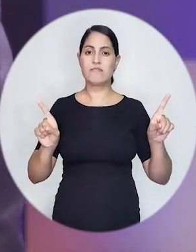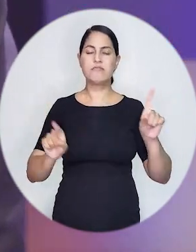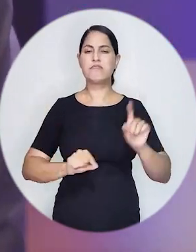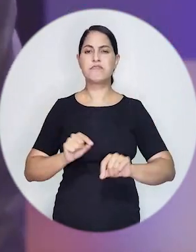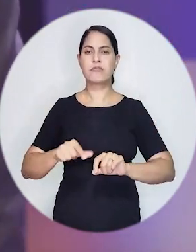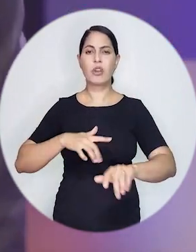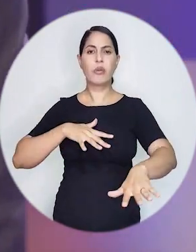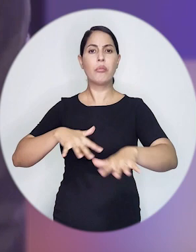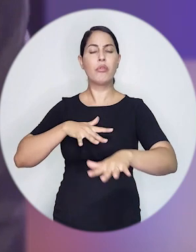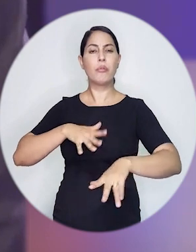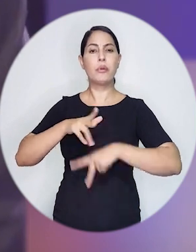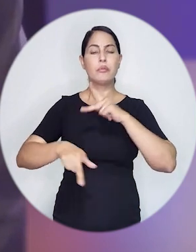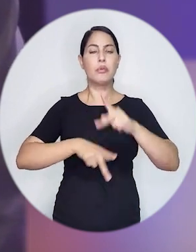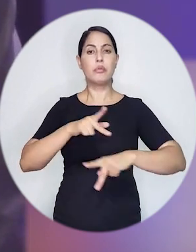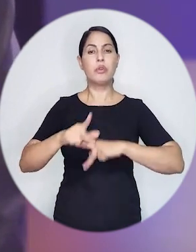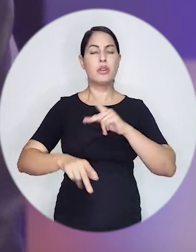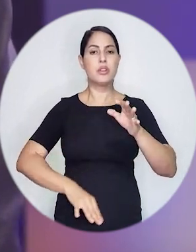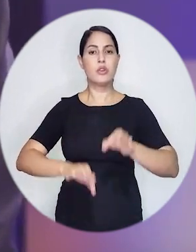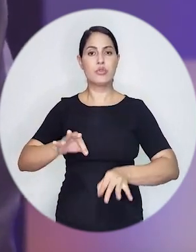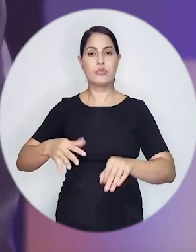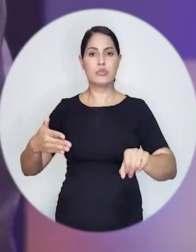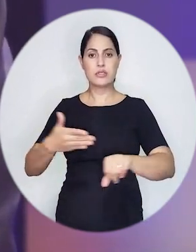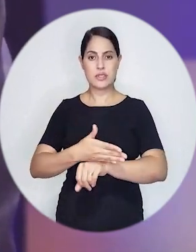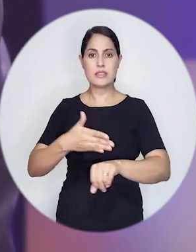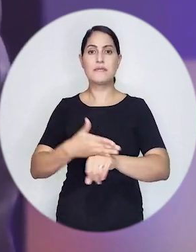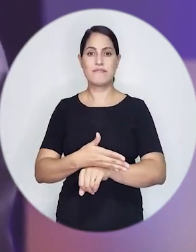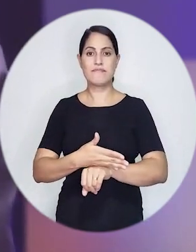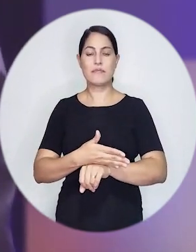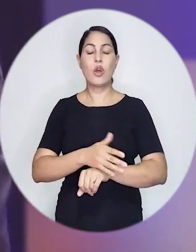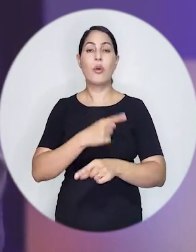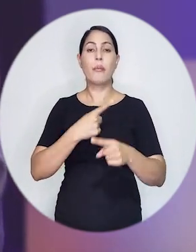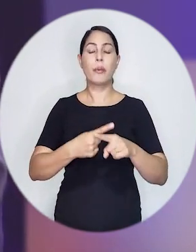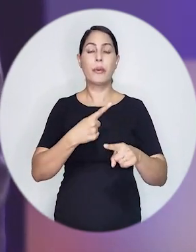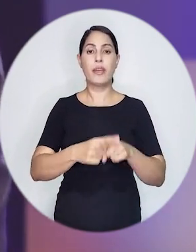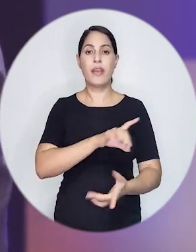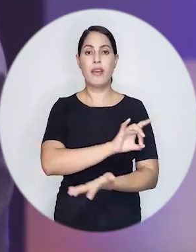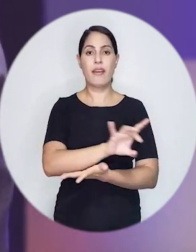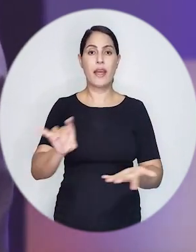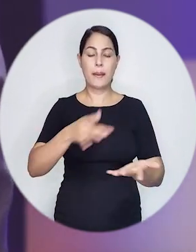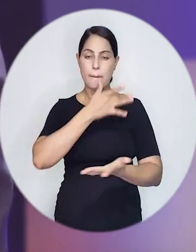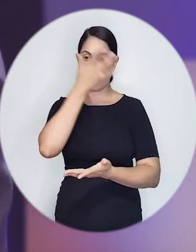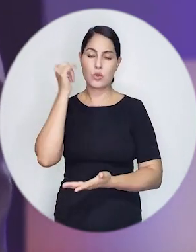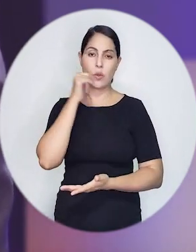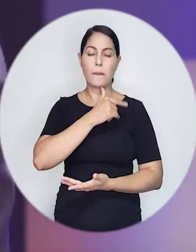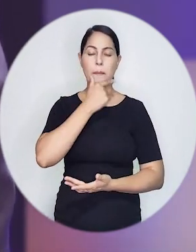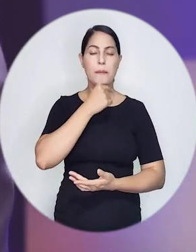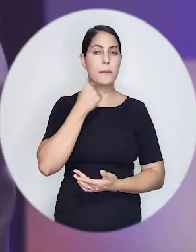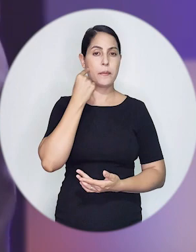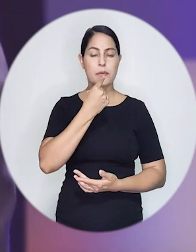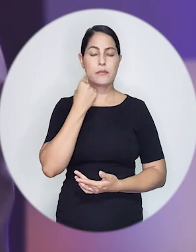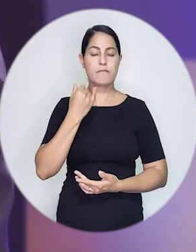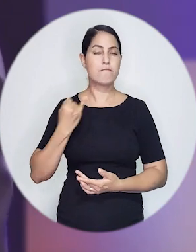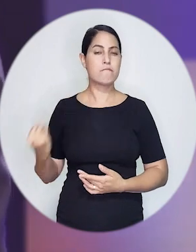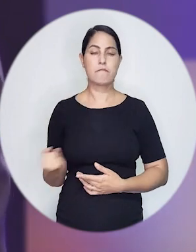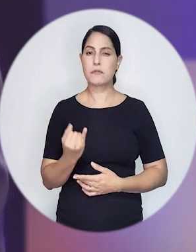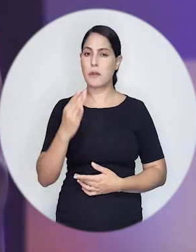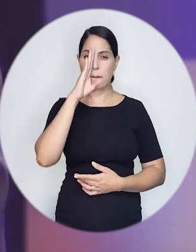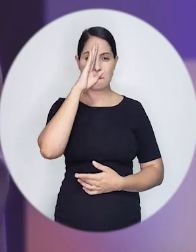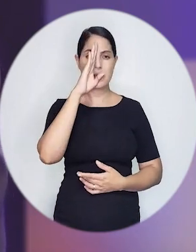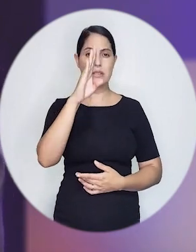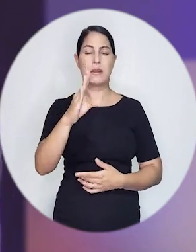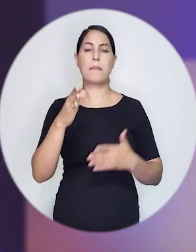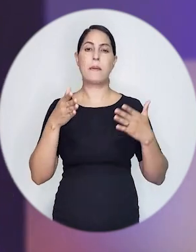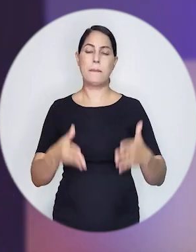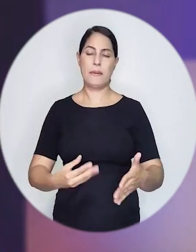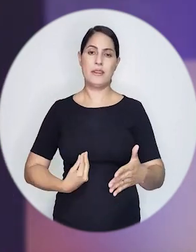cearense. O marco fundacional foi a mobilização popular pelo aprimoramento do acesso à justiça, em que o advogado e a advogada